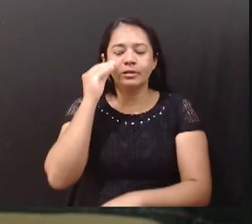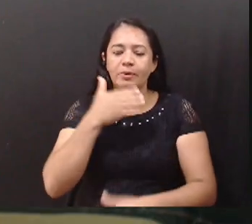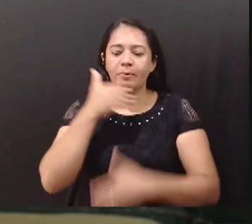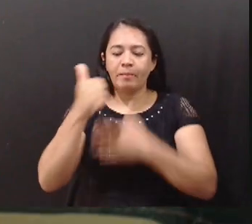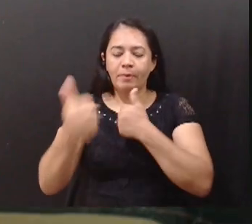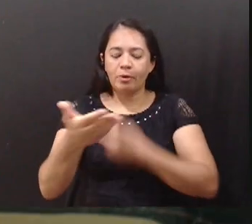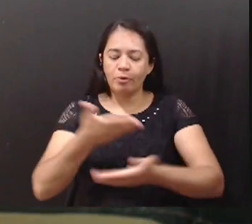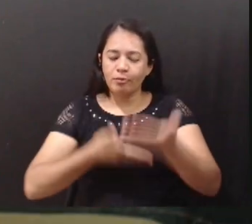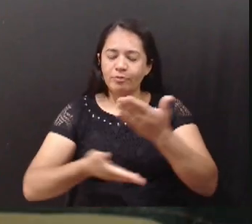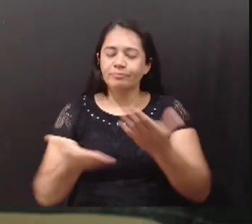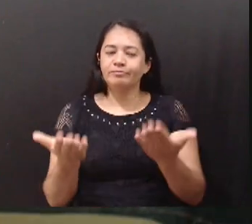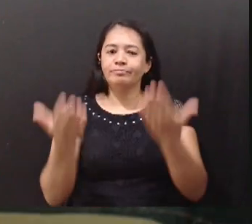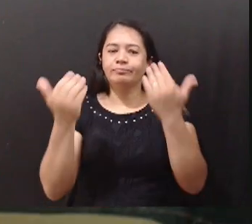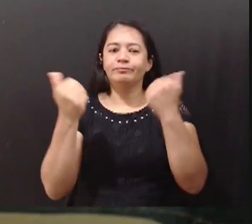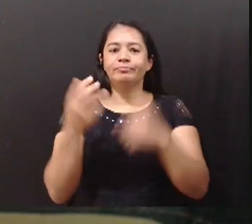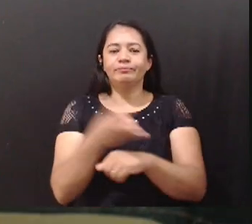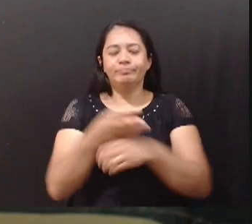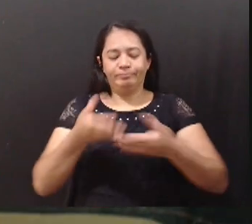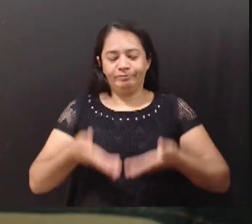gente, o WhatsApp tá aí, ó, na tela,